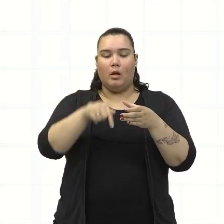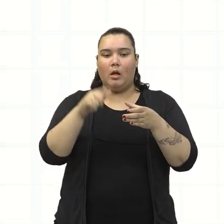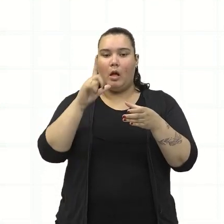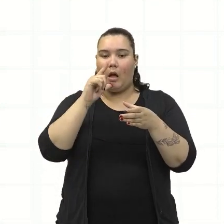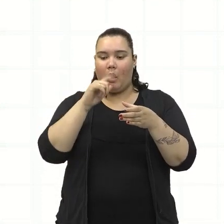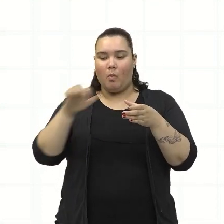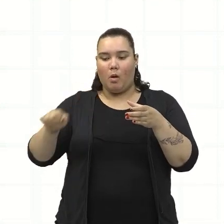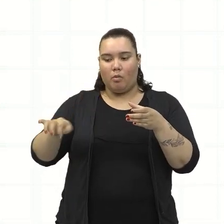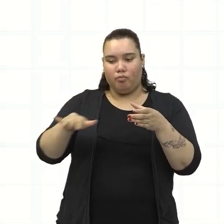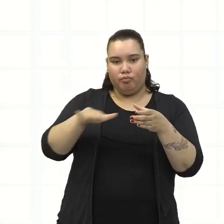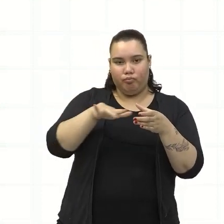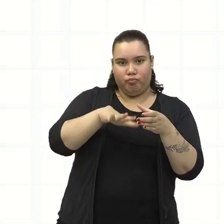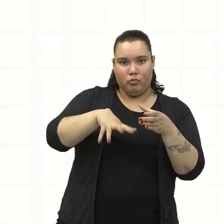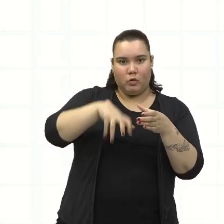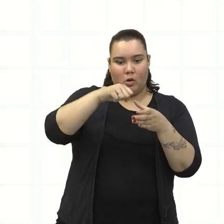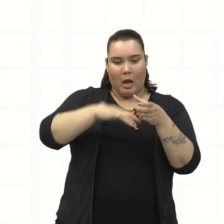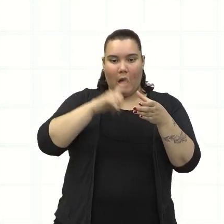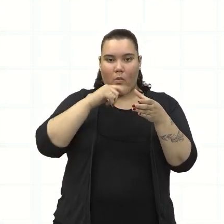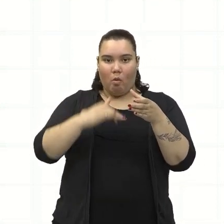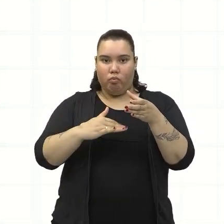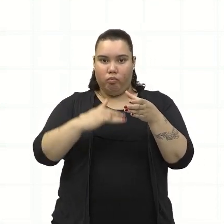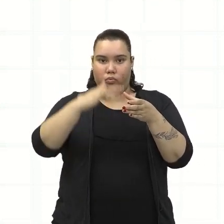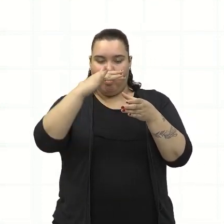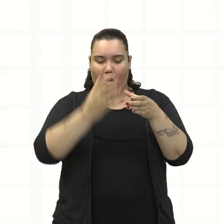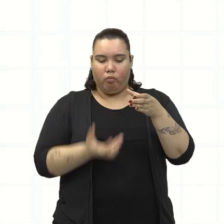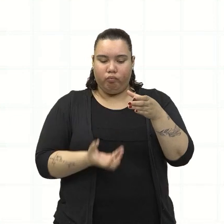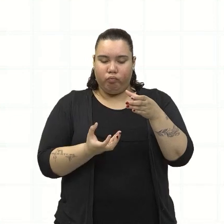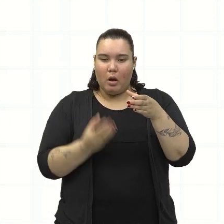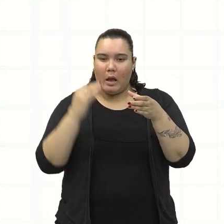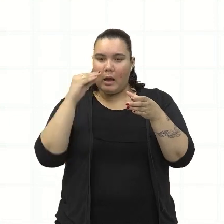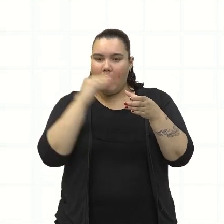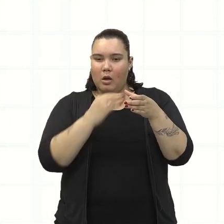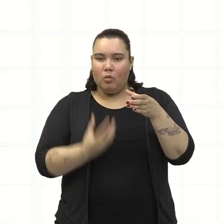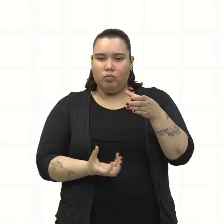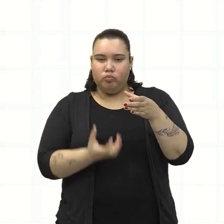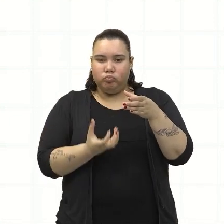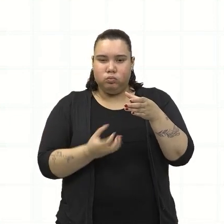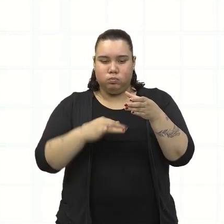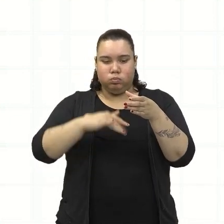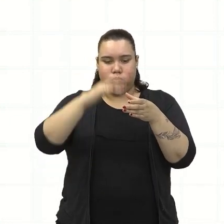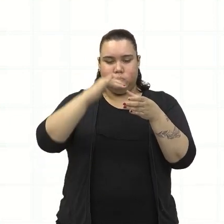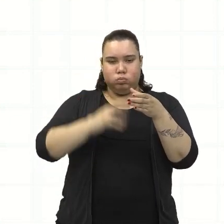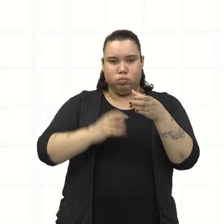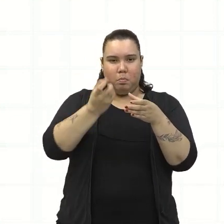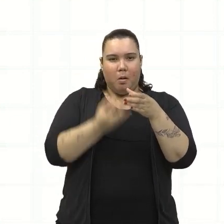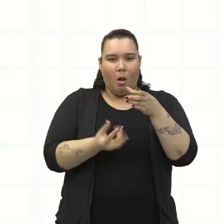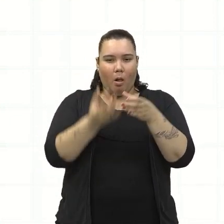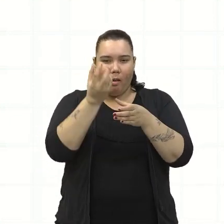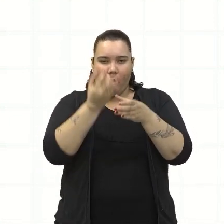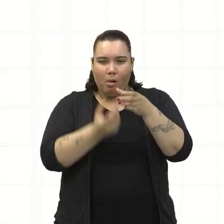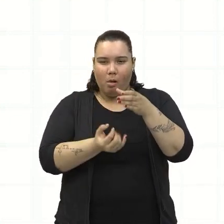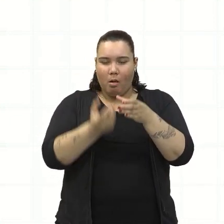que vai aquecer. E aí, com esse calor, né, com o vapor de água e a pressão ali desse vapor que